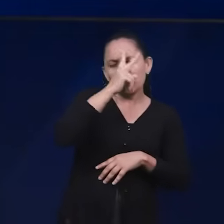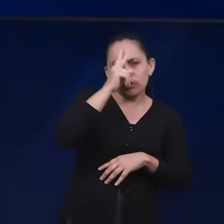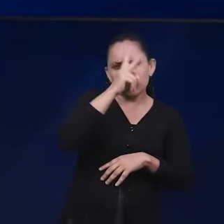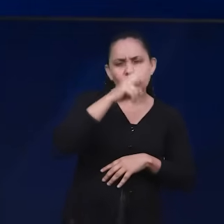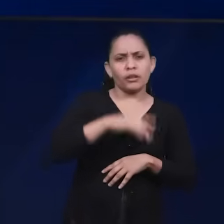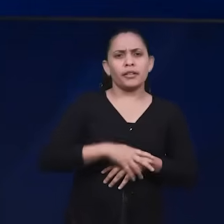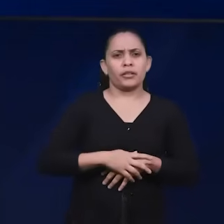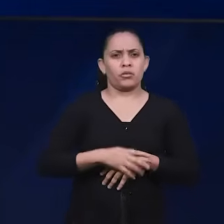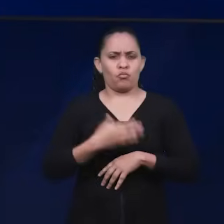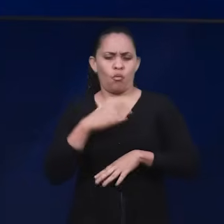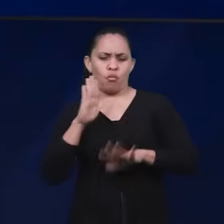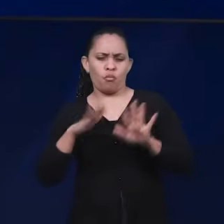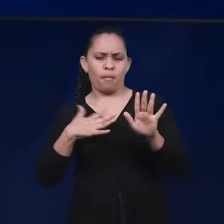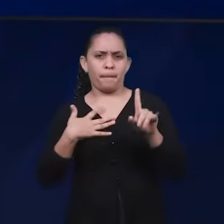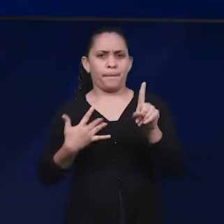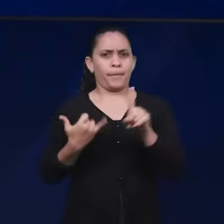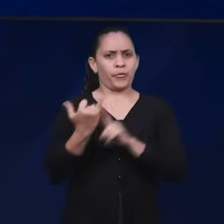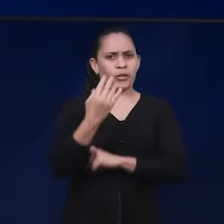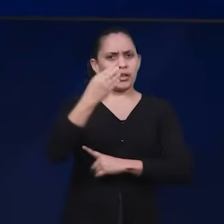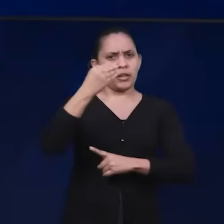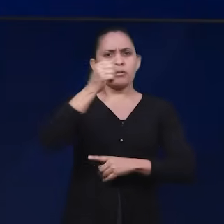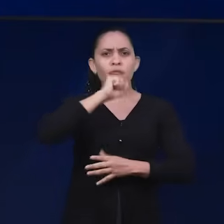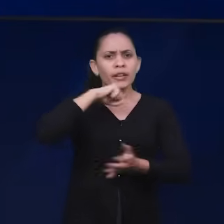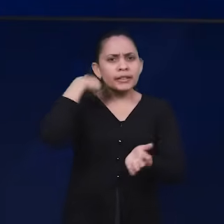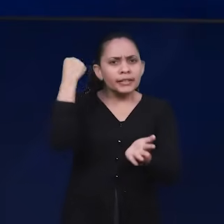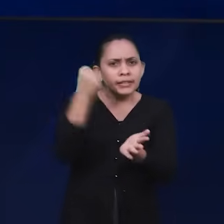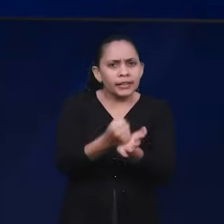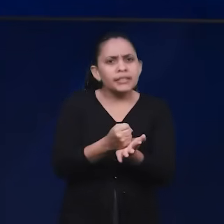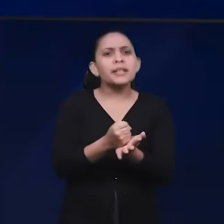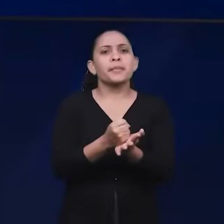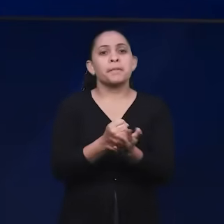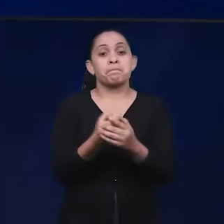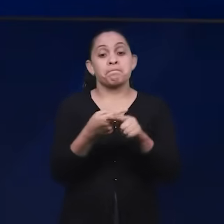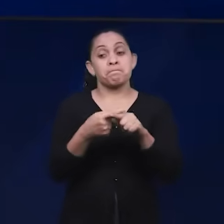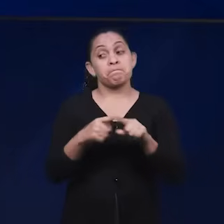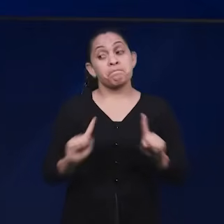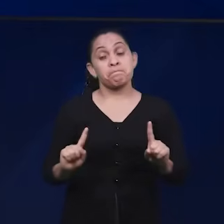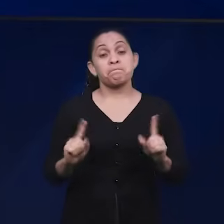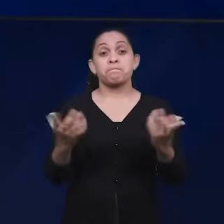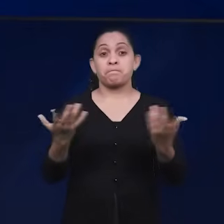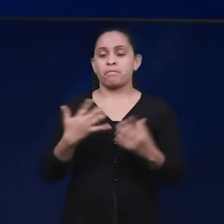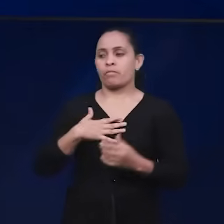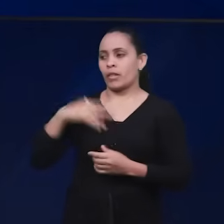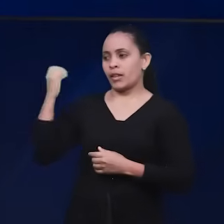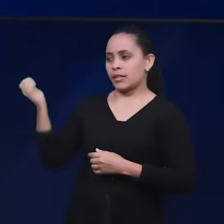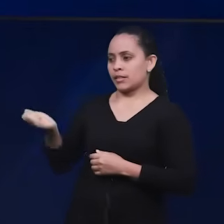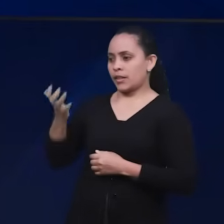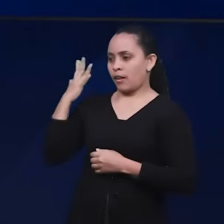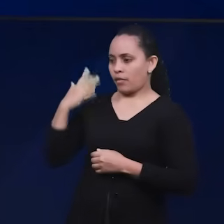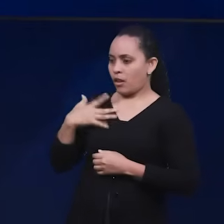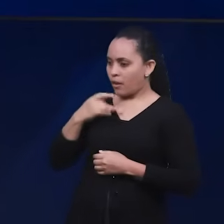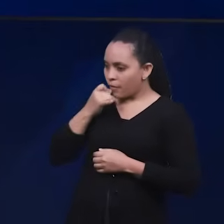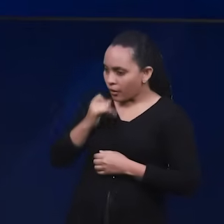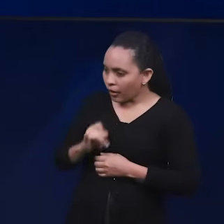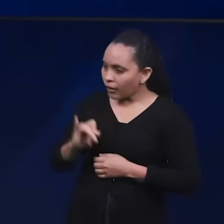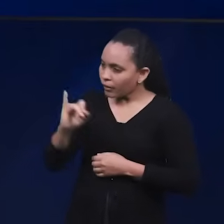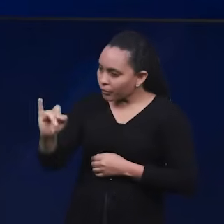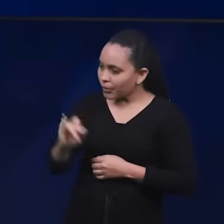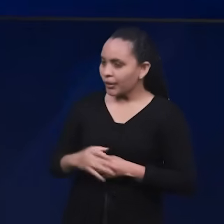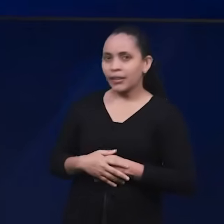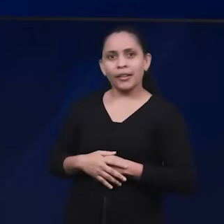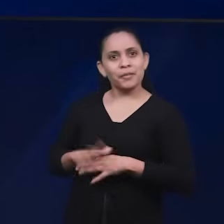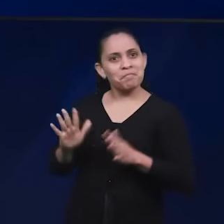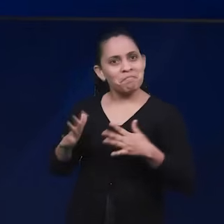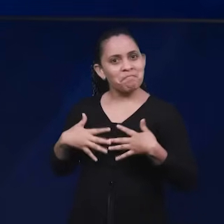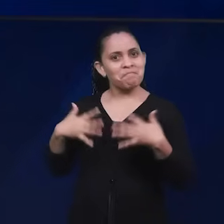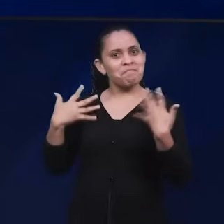dos profetas do Velho Testamento, vai começar a se revelar e levar Natanael a essa